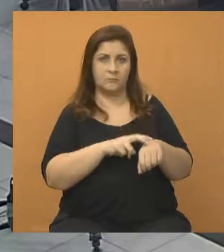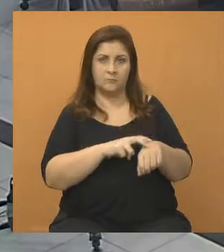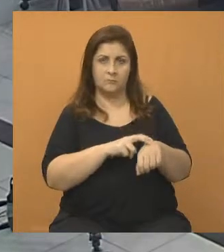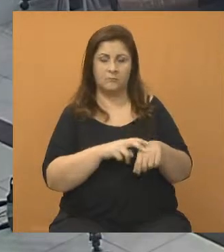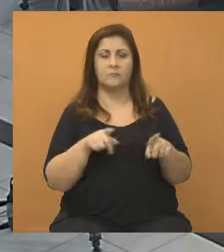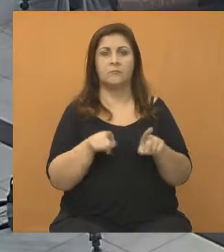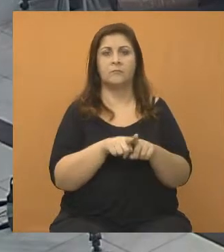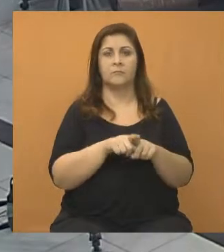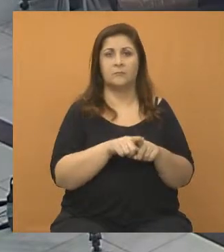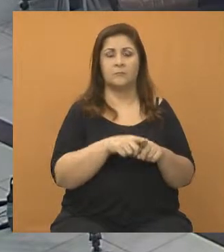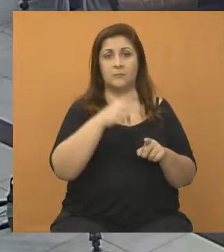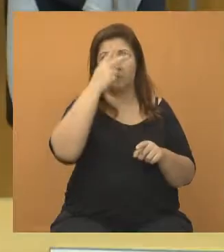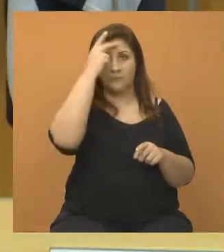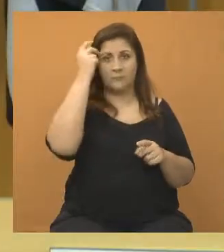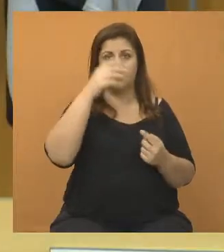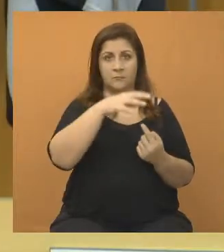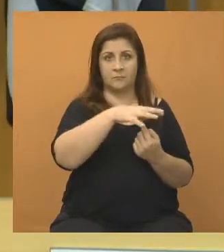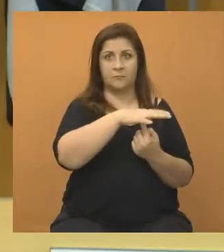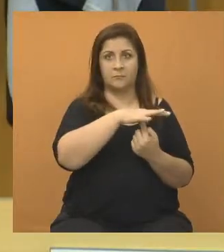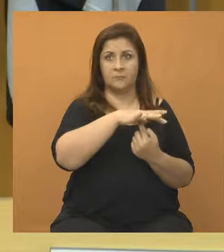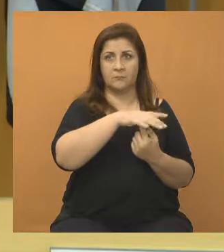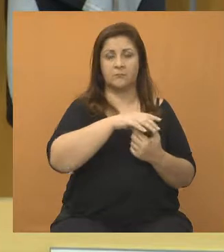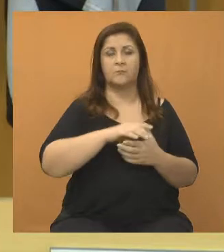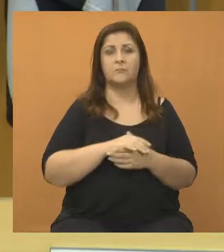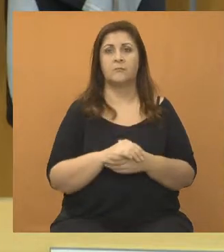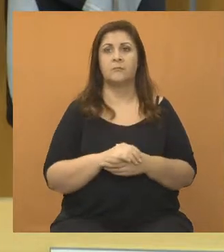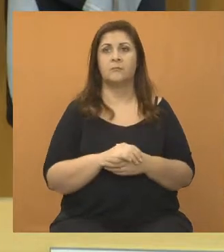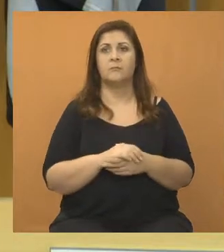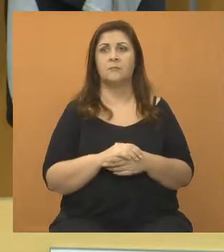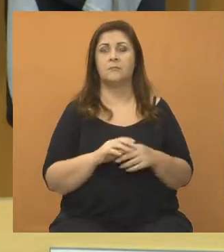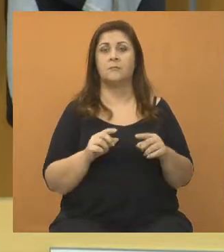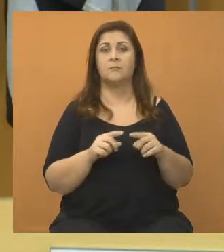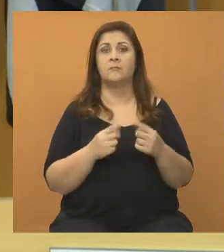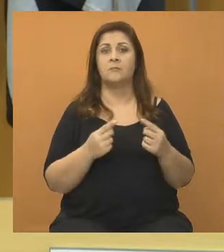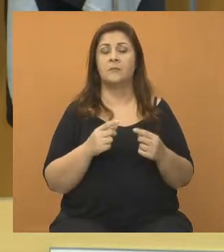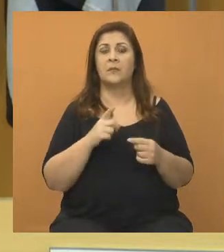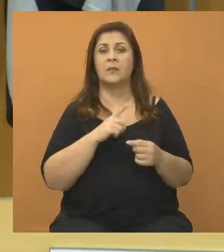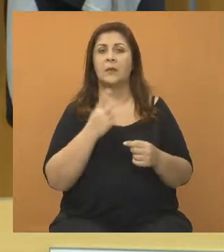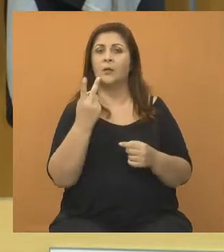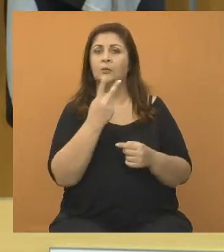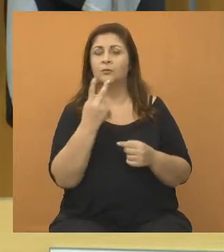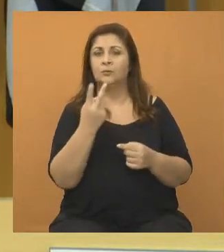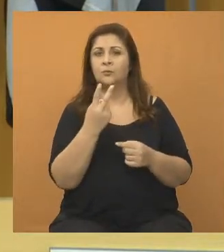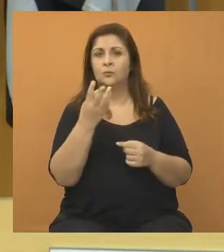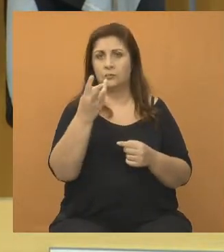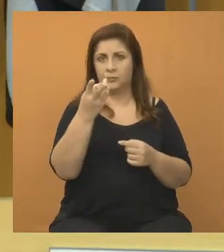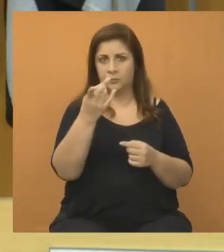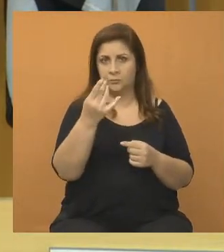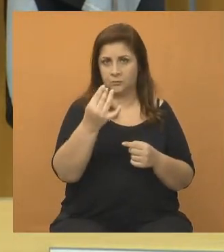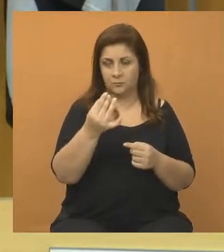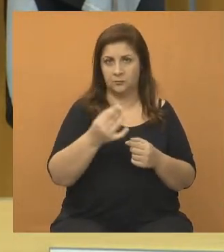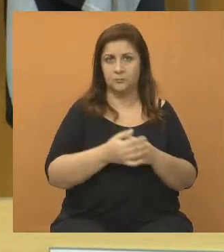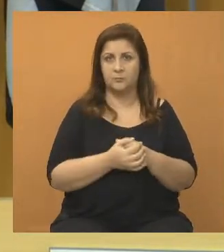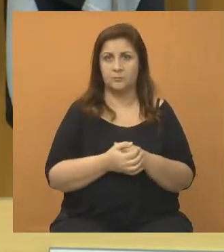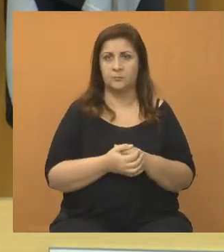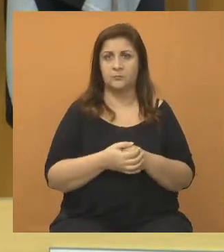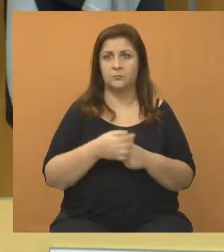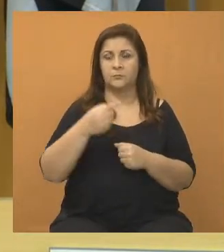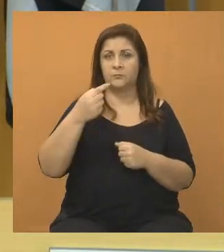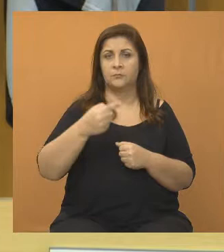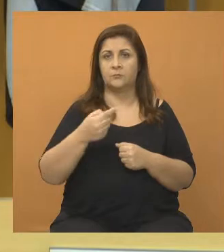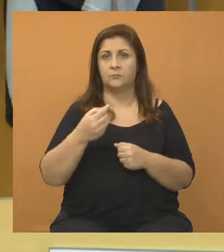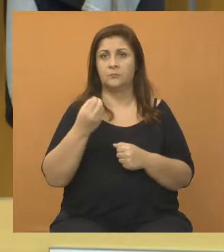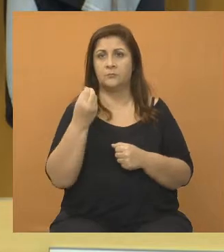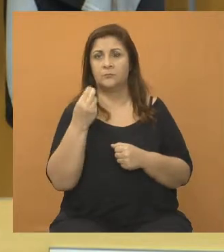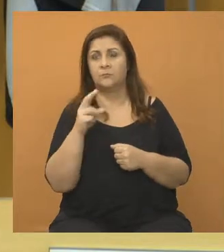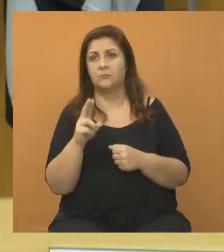feirantes, né, das ruas onde existe feiras. Mas o IPTU ele é calculado de duas formas. O reajuste ele vem por ou